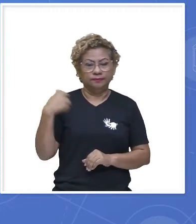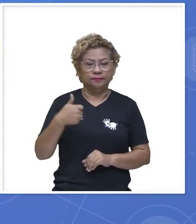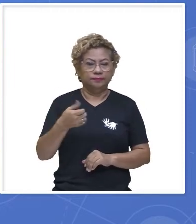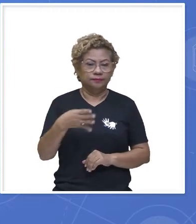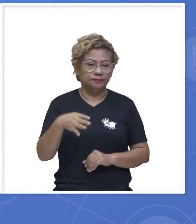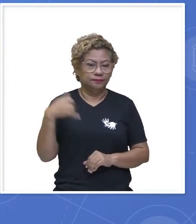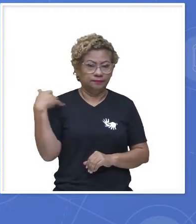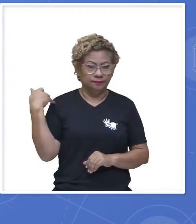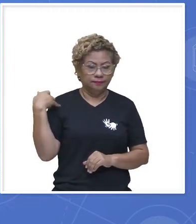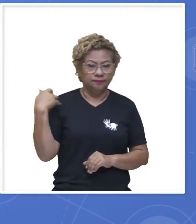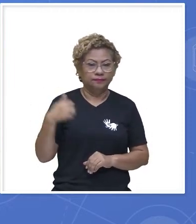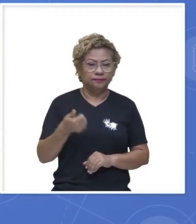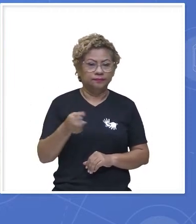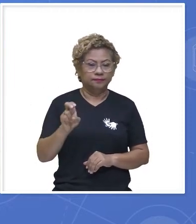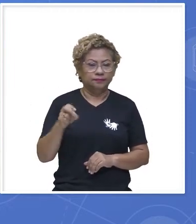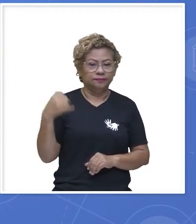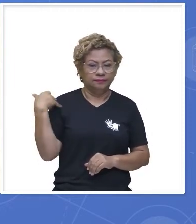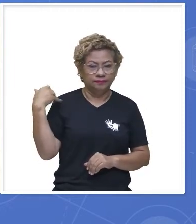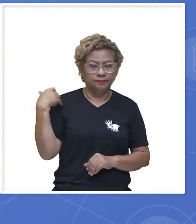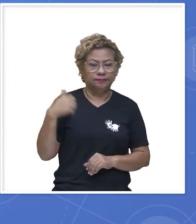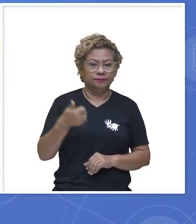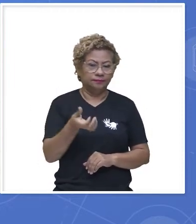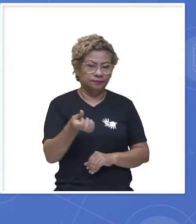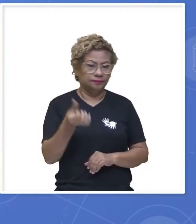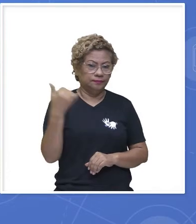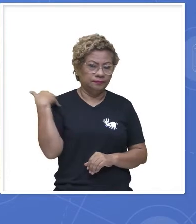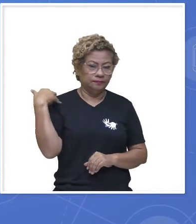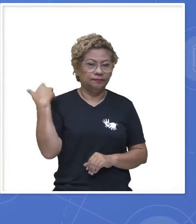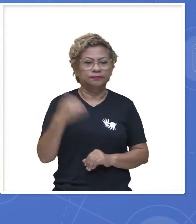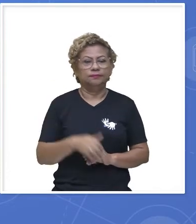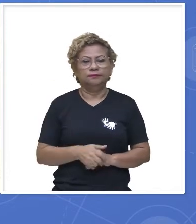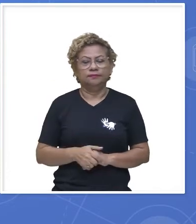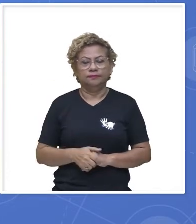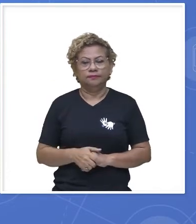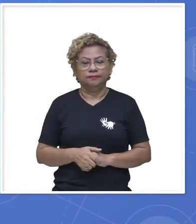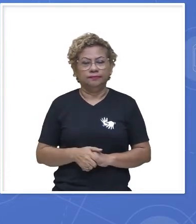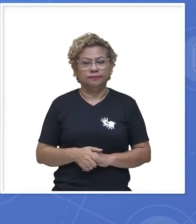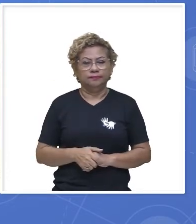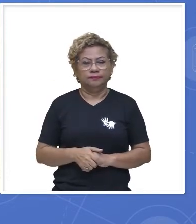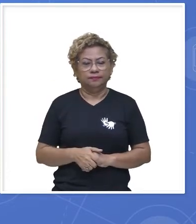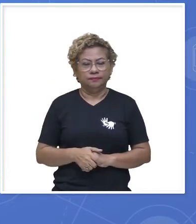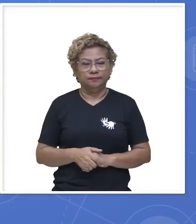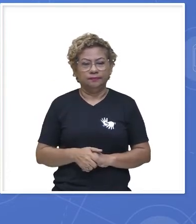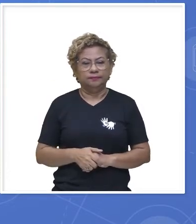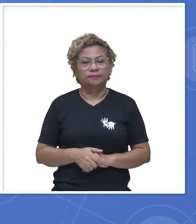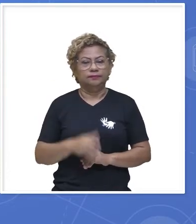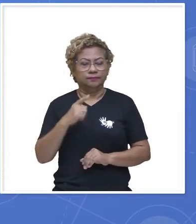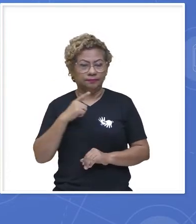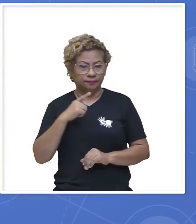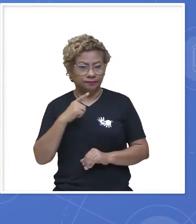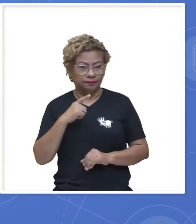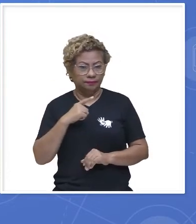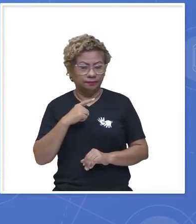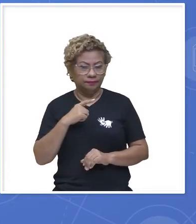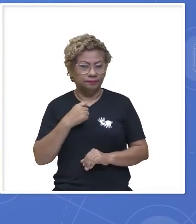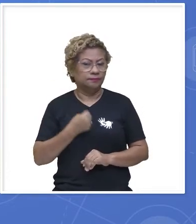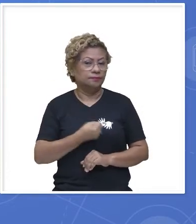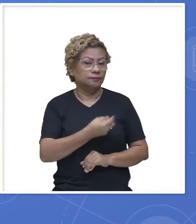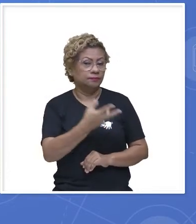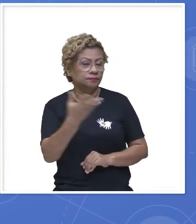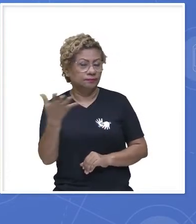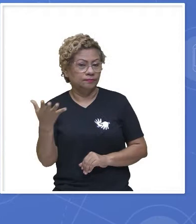a média ponderada. Tá? E temos a média aritmética simples, que é quando a gente soma todos os valores e divide pelo